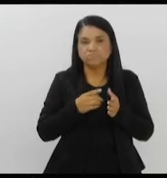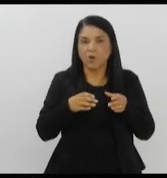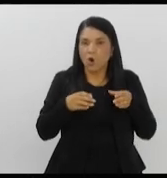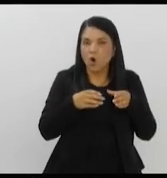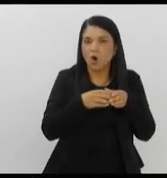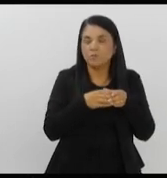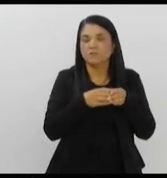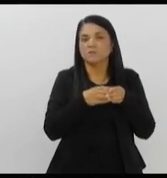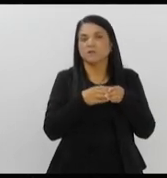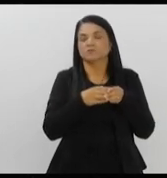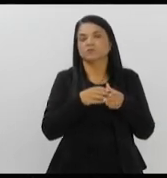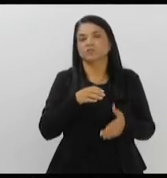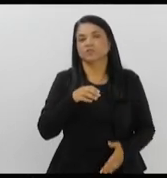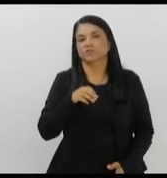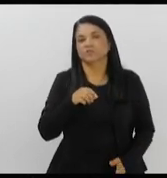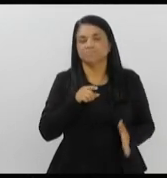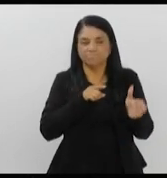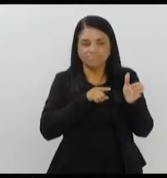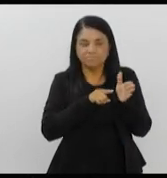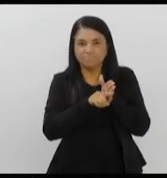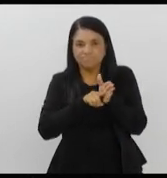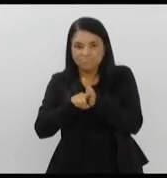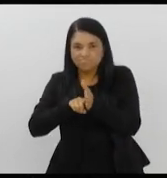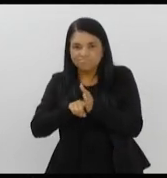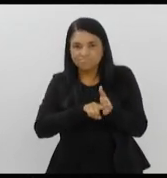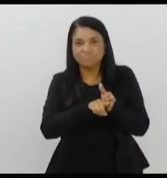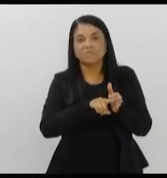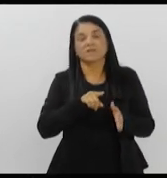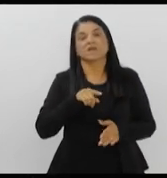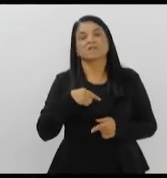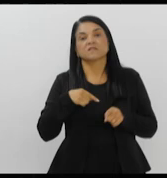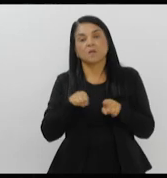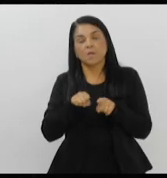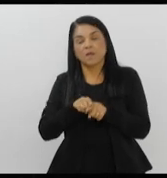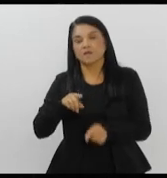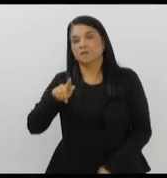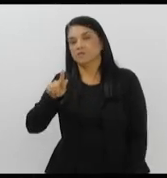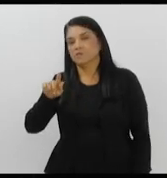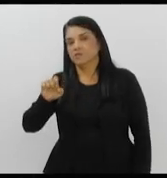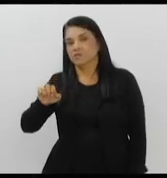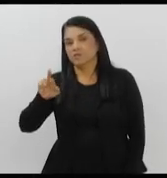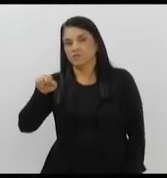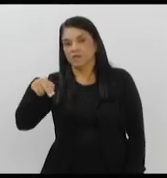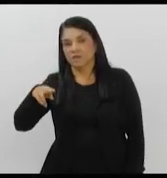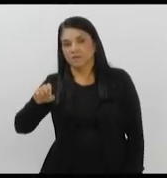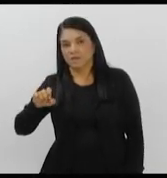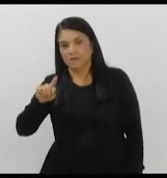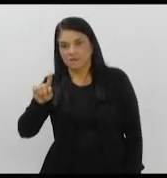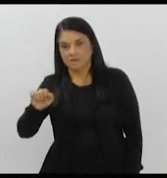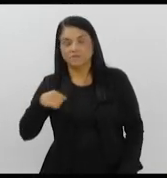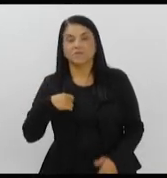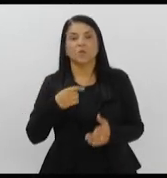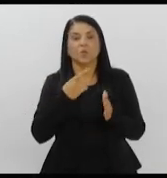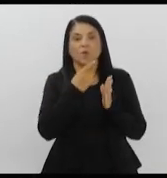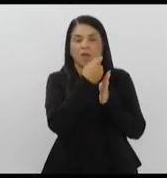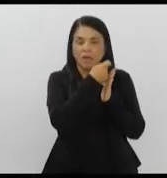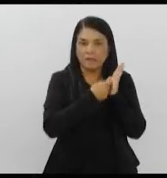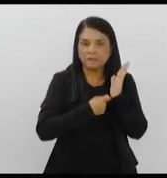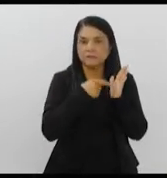Inquérito dessa casa, a gente vai estar acionando a Agenersa, a gente vai estar fazendo um requerimento de informação